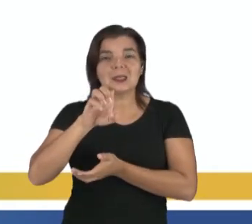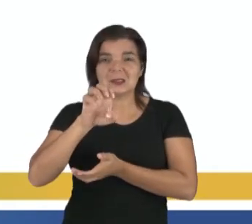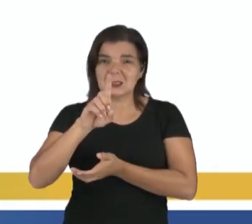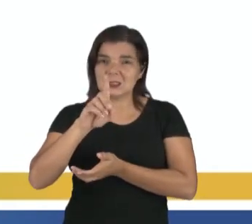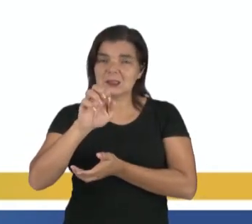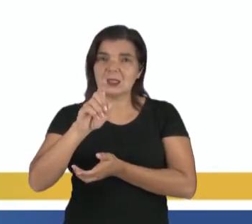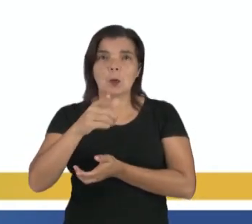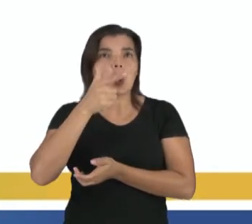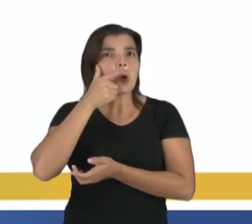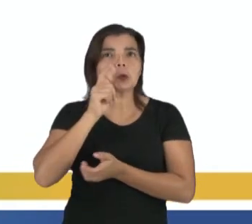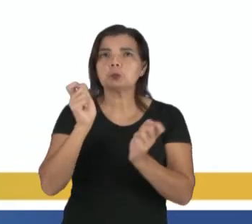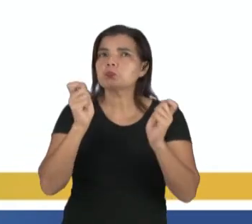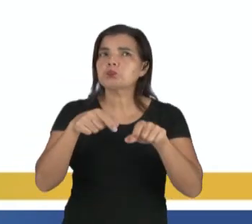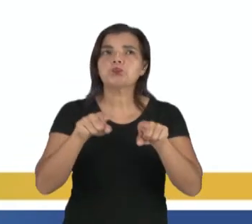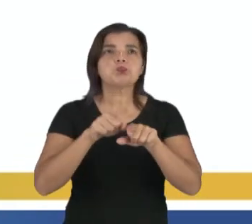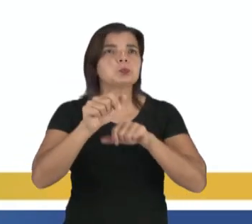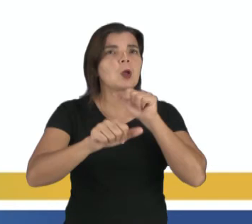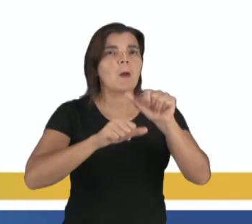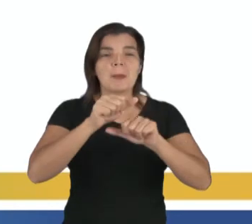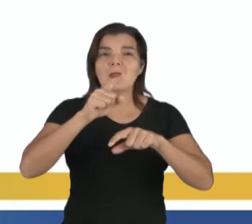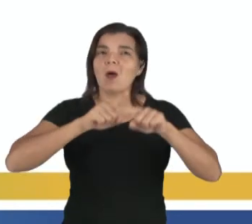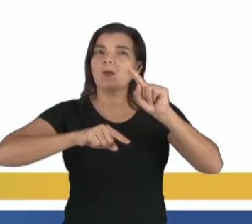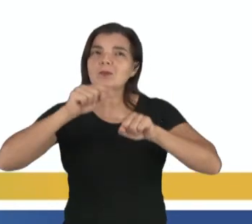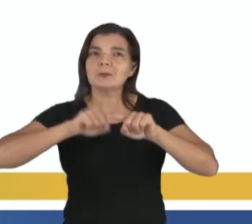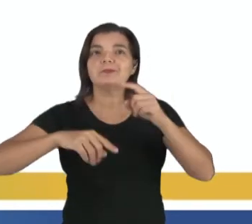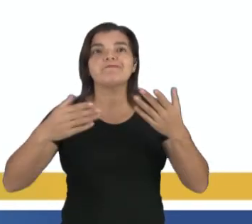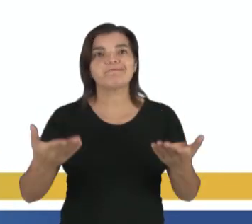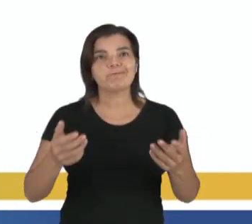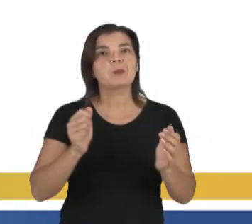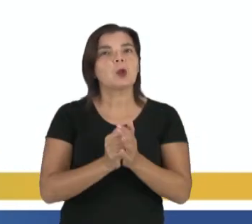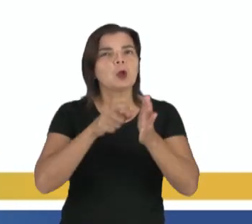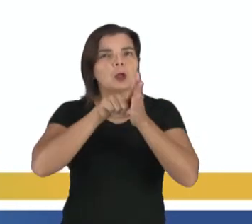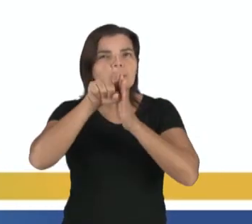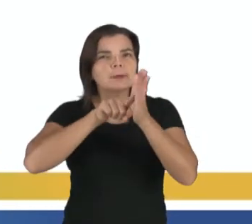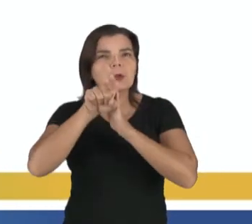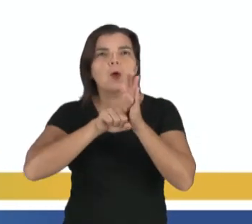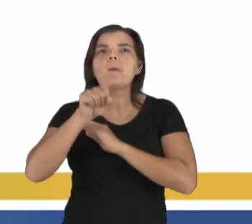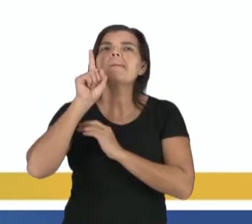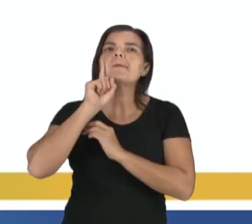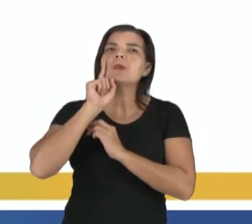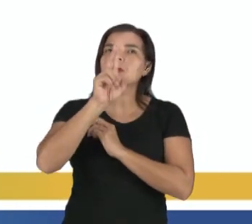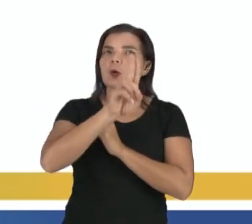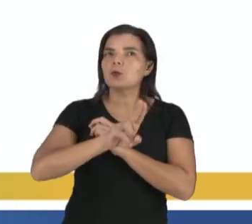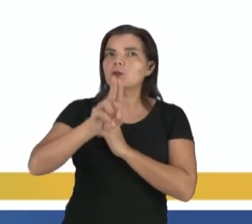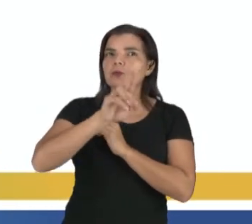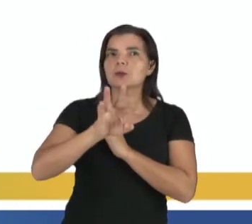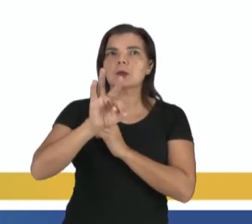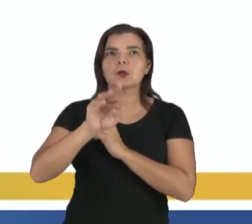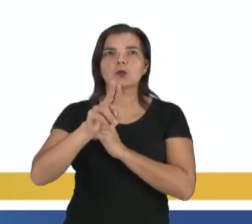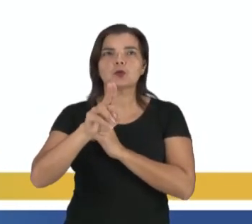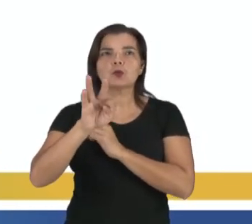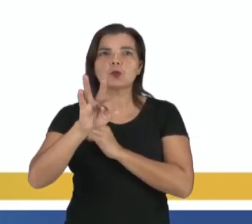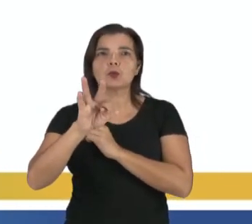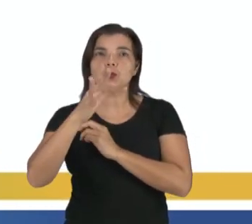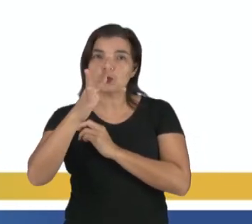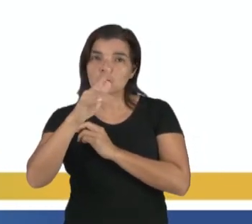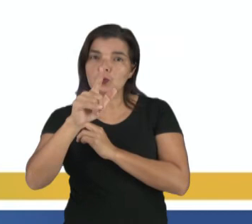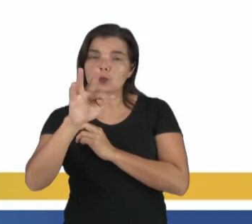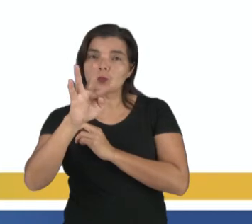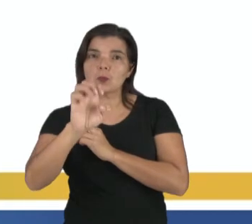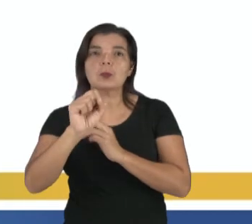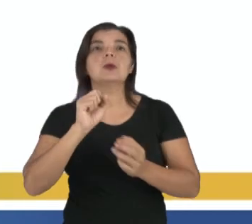foram capazes de transformá-la em material. Desta vez, pesquisadores americanos da Universidade de